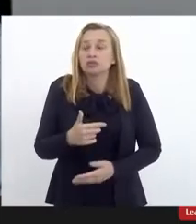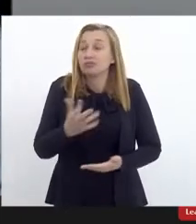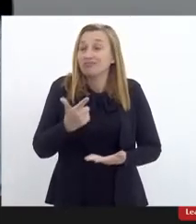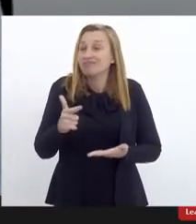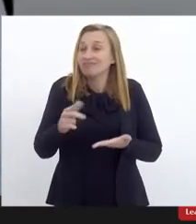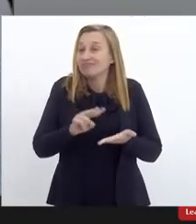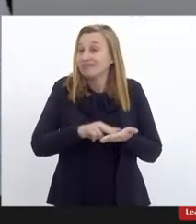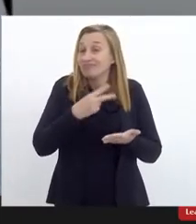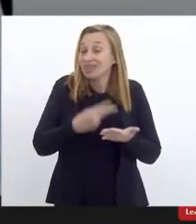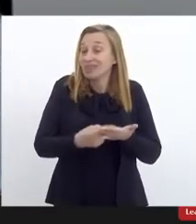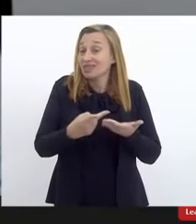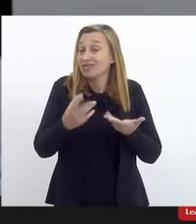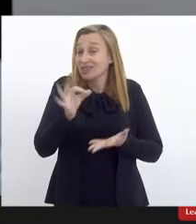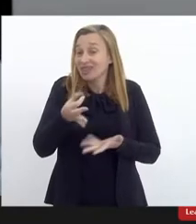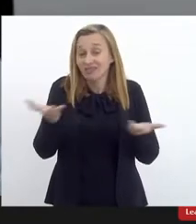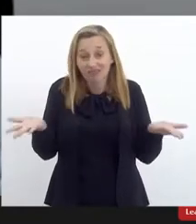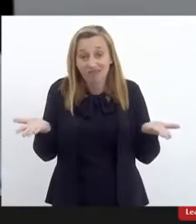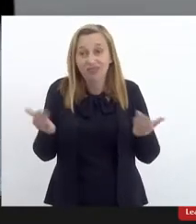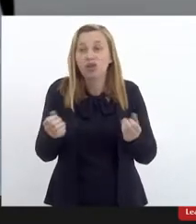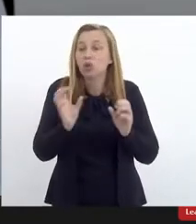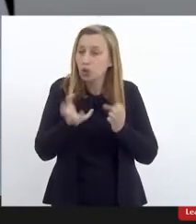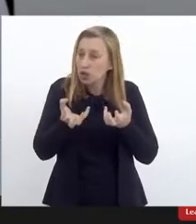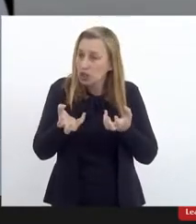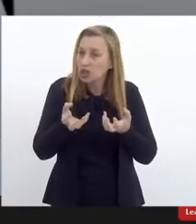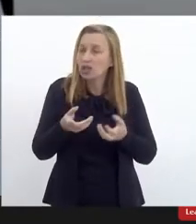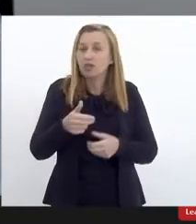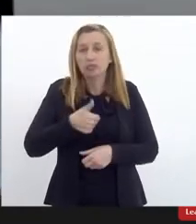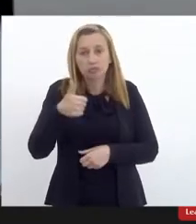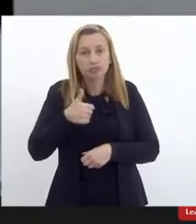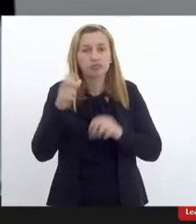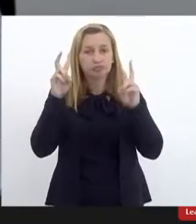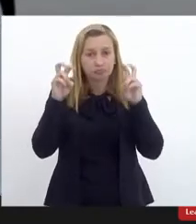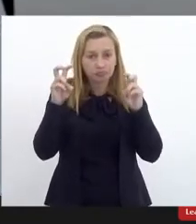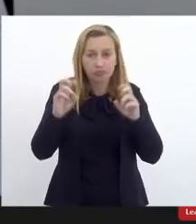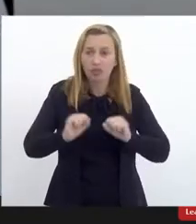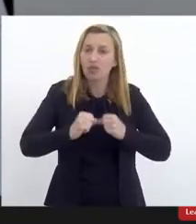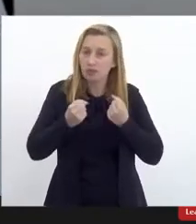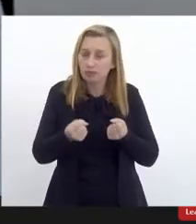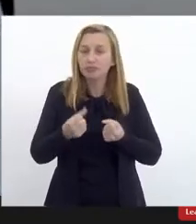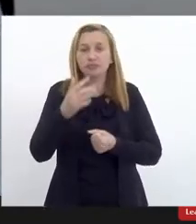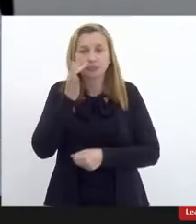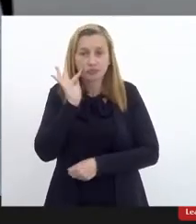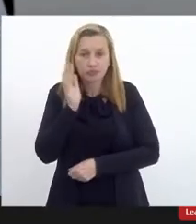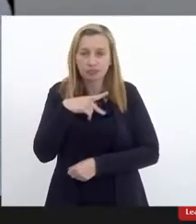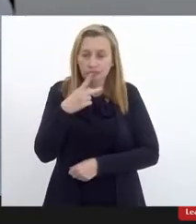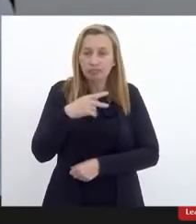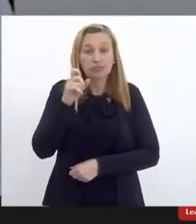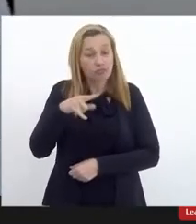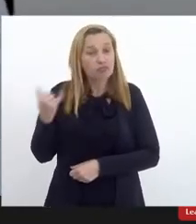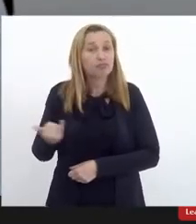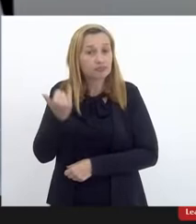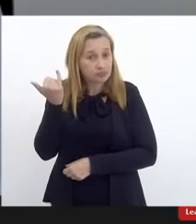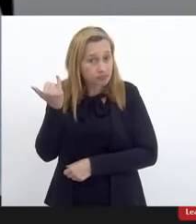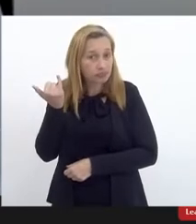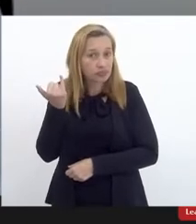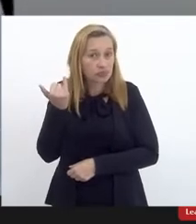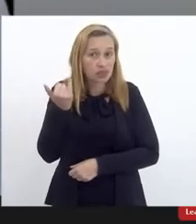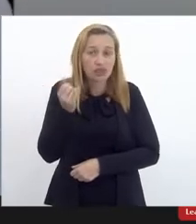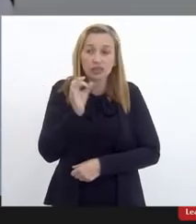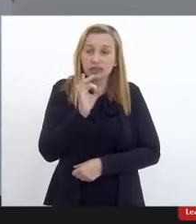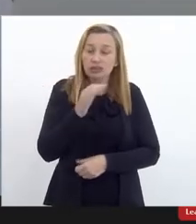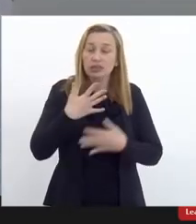interpretação possível, né? Então, eu queria deixar essa primeira questão, reforçando o que o Flávio disse: é muito importante